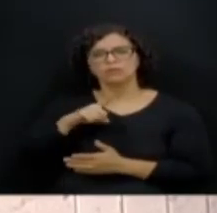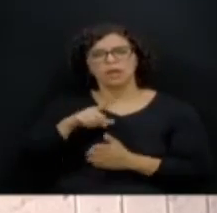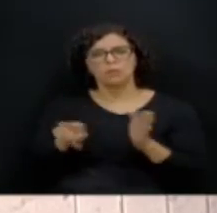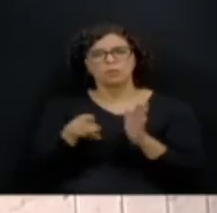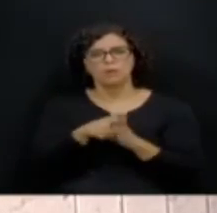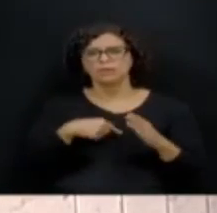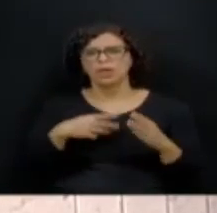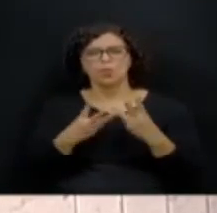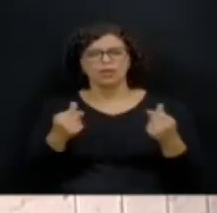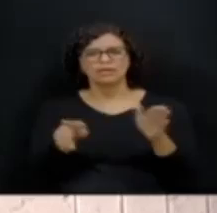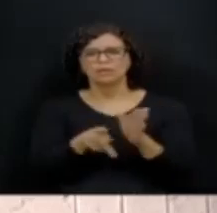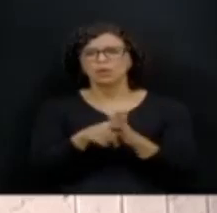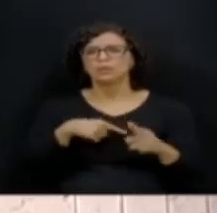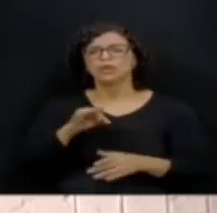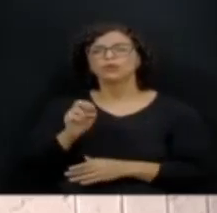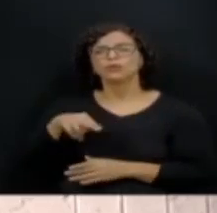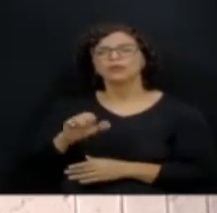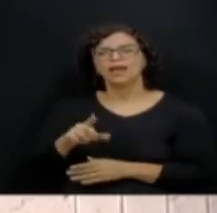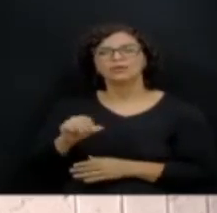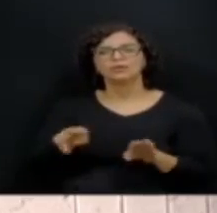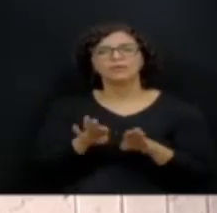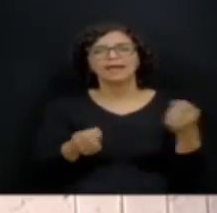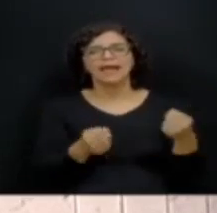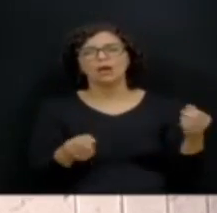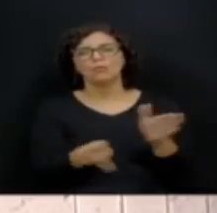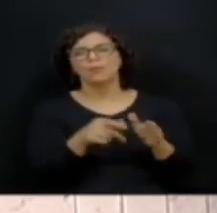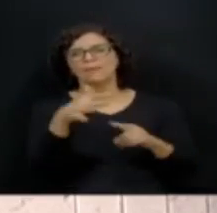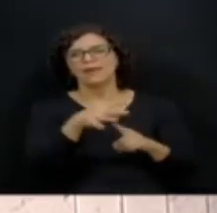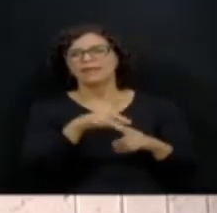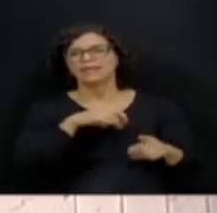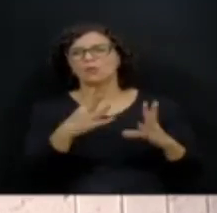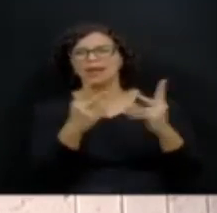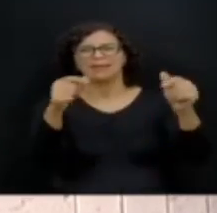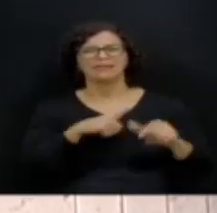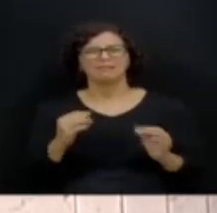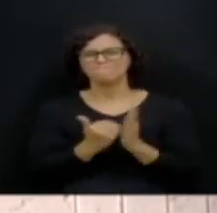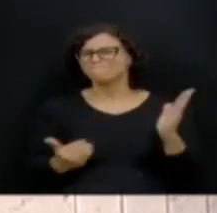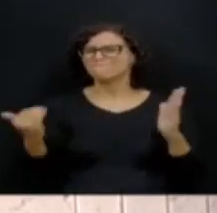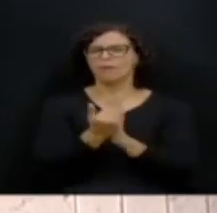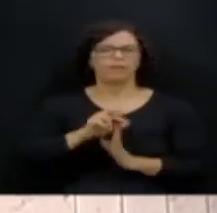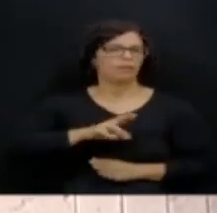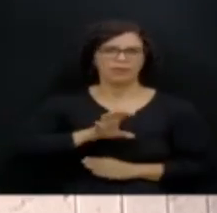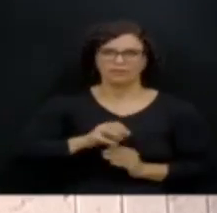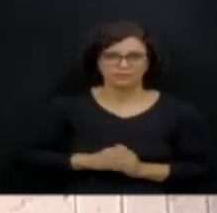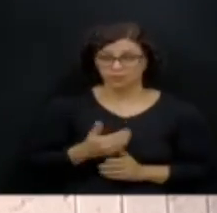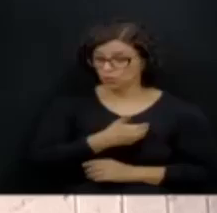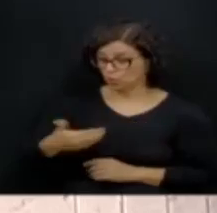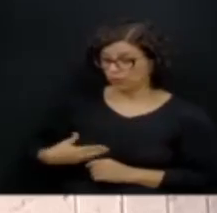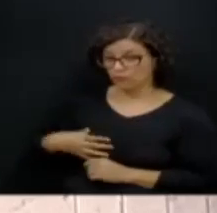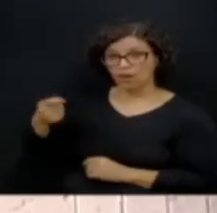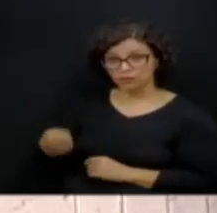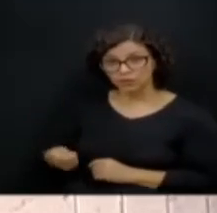turbinado, rebaixado, tunado, sei lá o nome que deram para esse raio de carro. Mas não é nada disso. É um